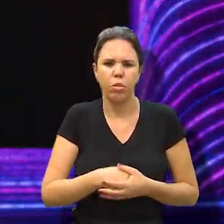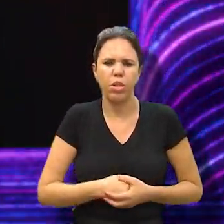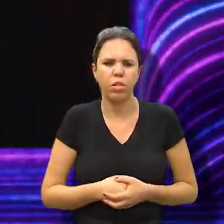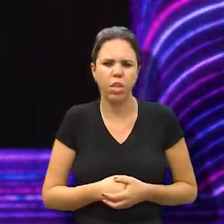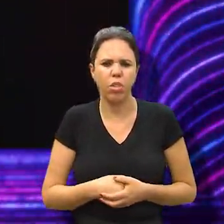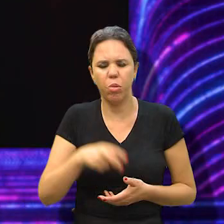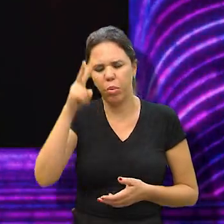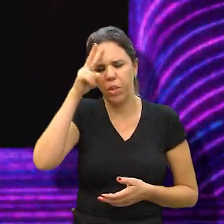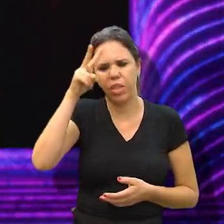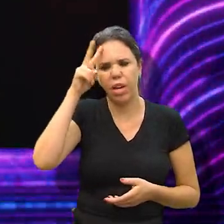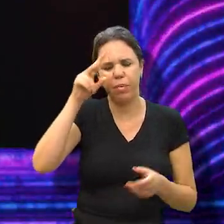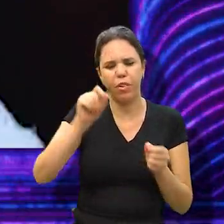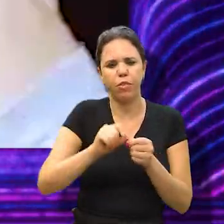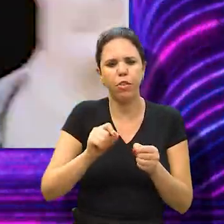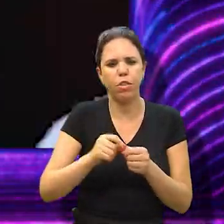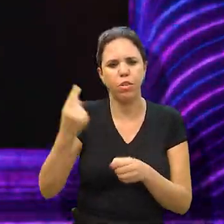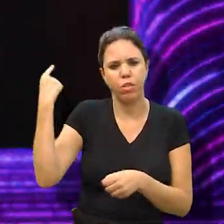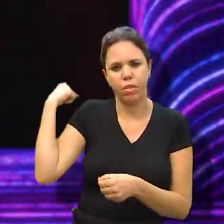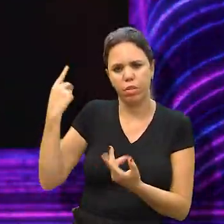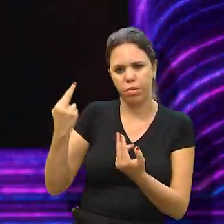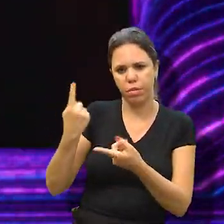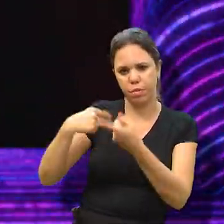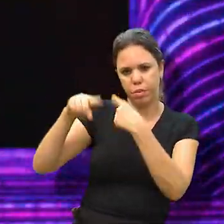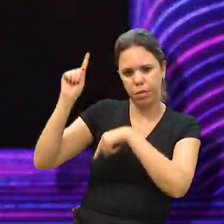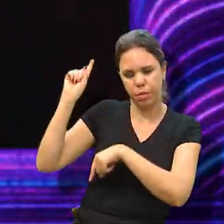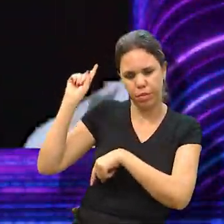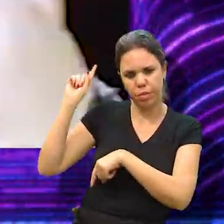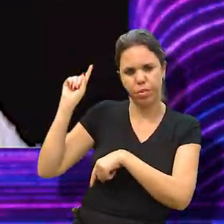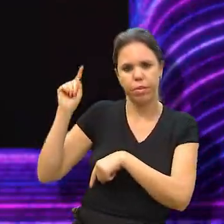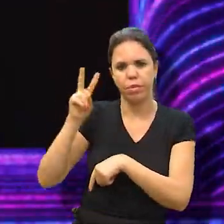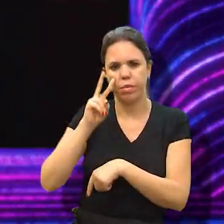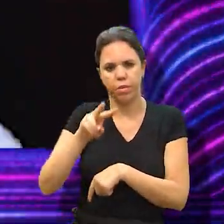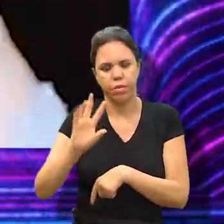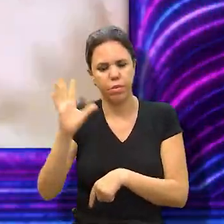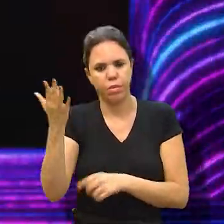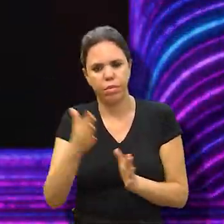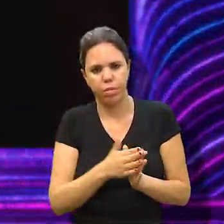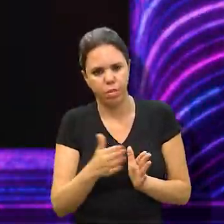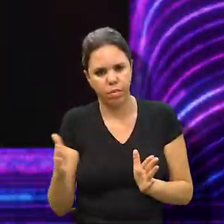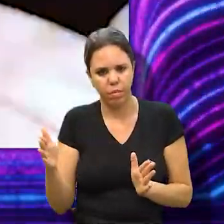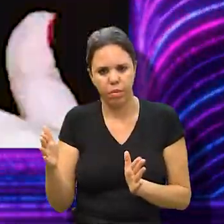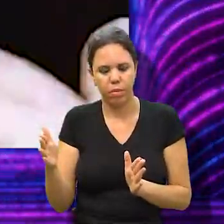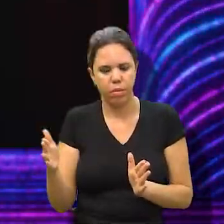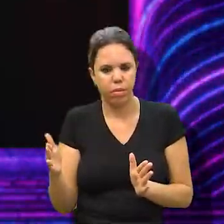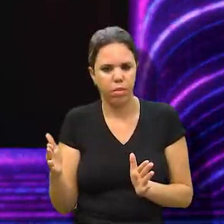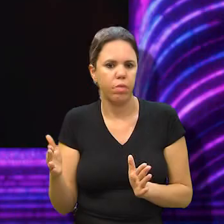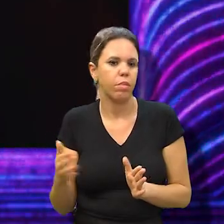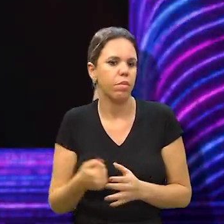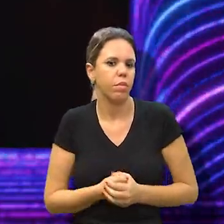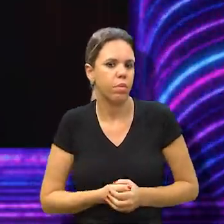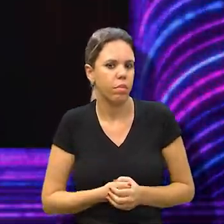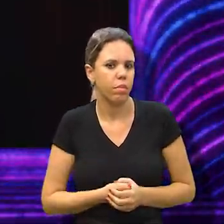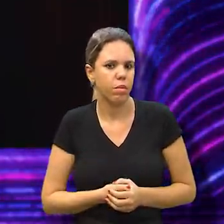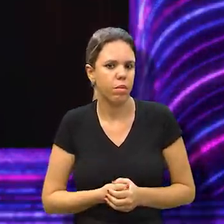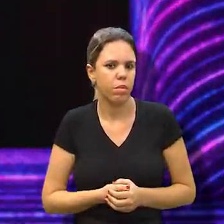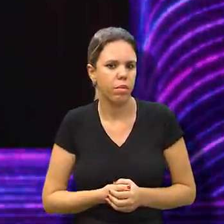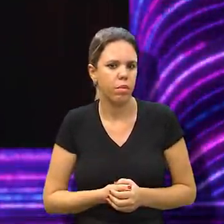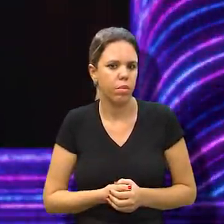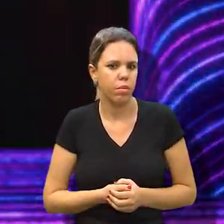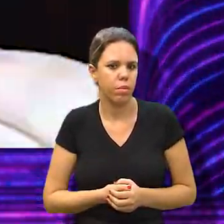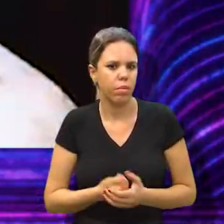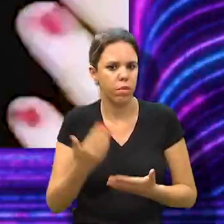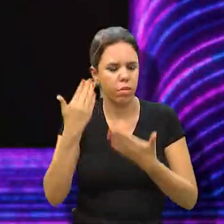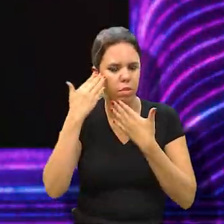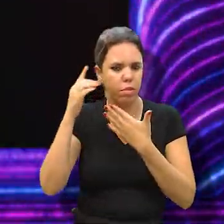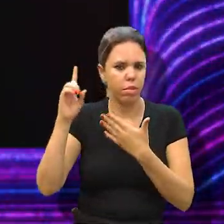com essa história, então eu fiz assim, já que fez tanto sucesso na fanfic, vamos ver o que acontece se eu transformá-la num livro. Eu fiz